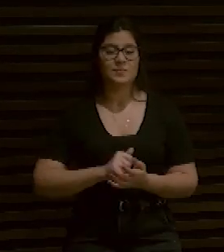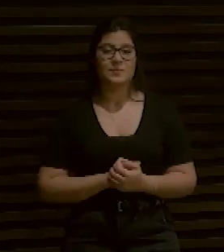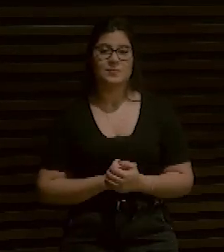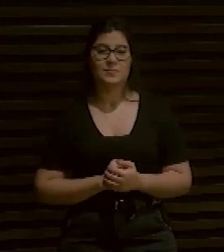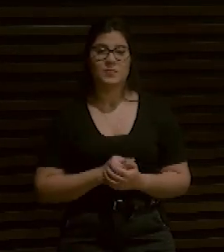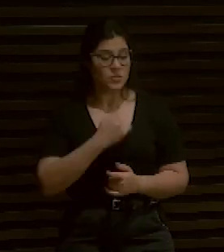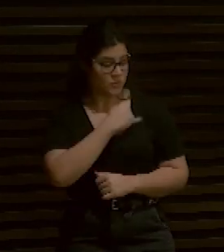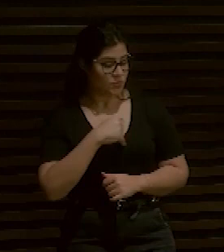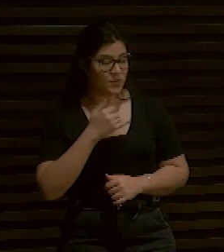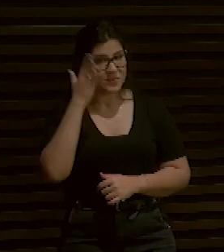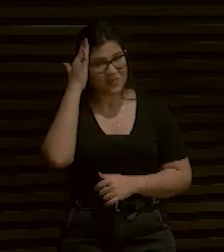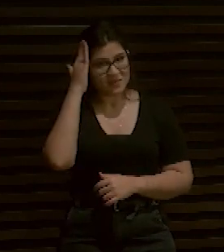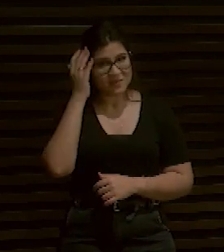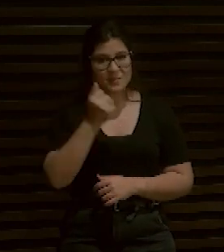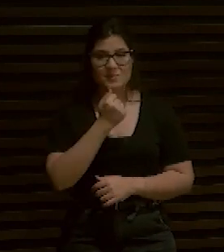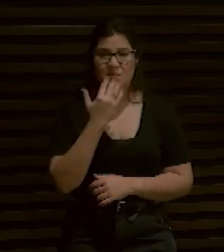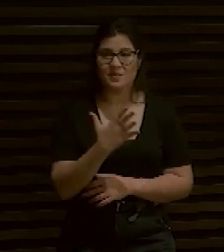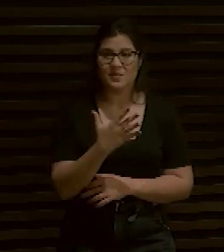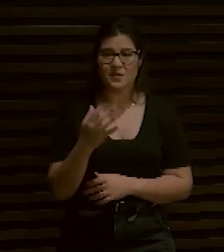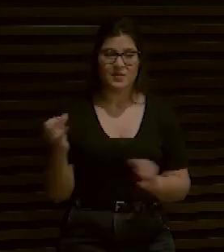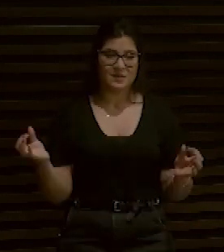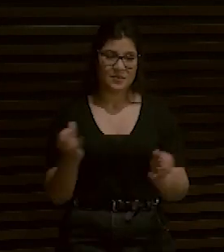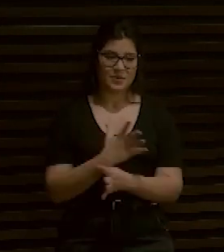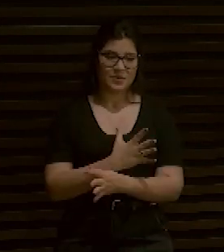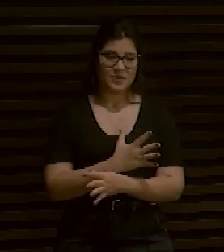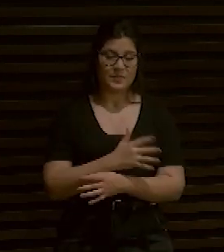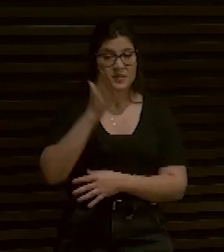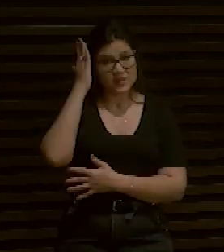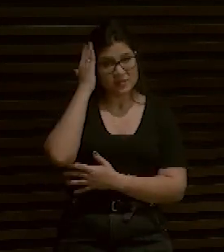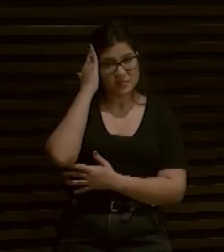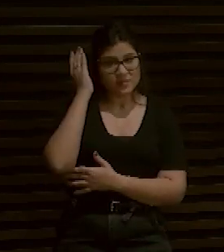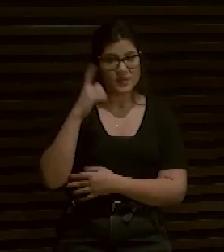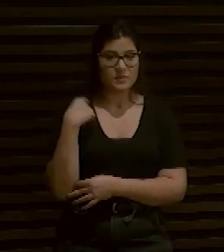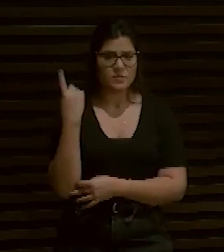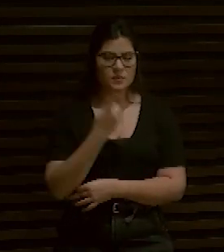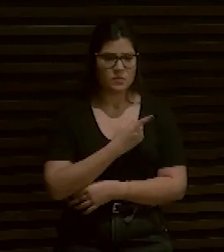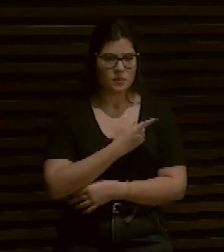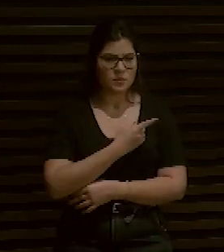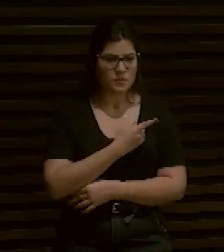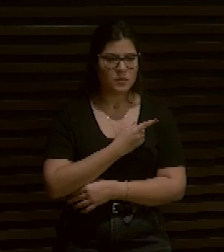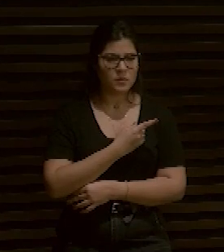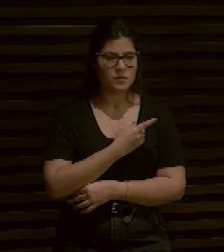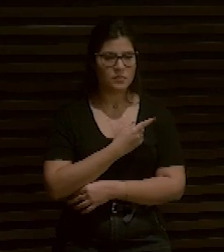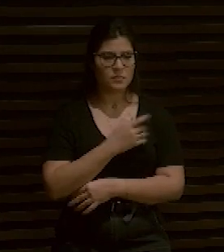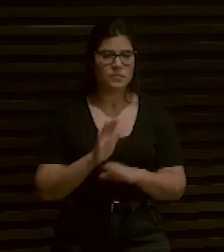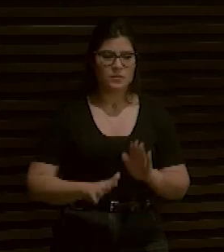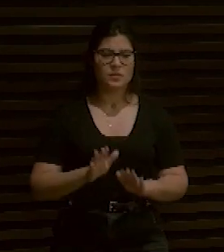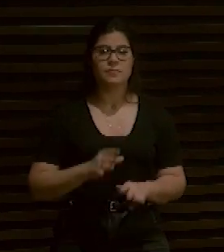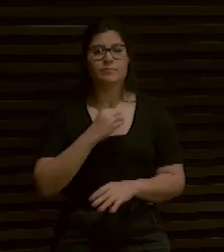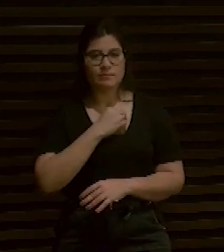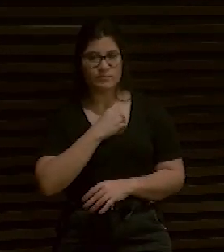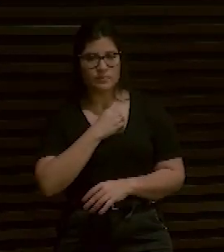João sabia dessa boa nova, mas ele sabia que também a gente tropeçaria. E aí na parte B desse versículo 1,